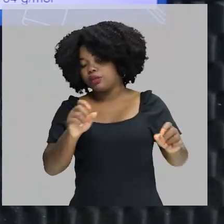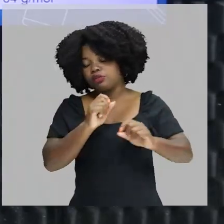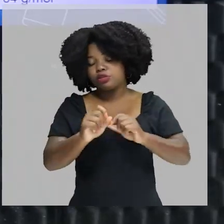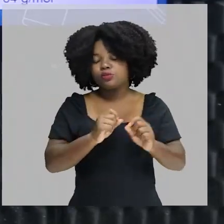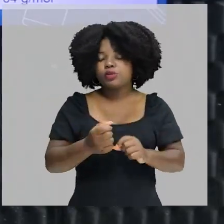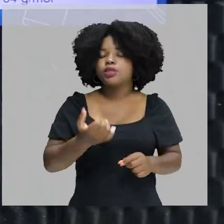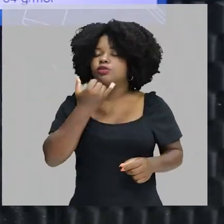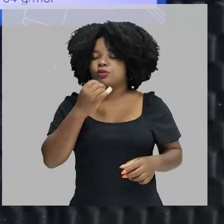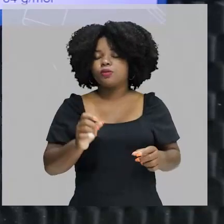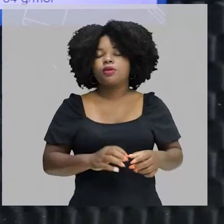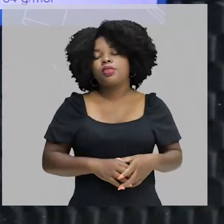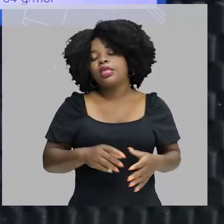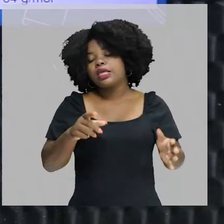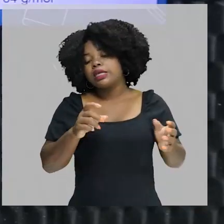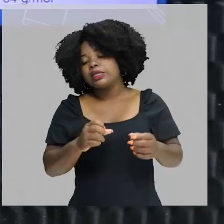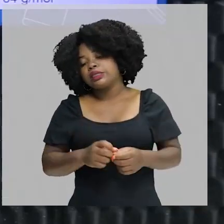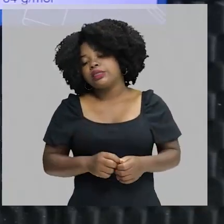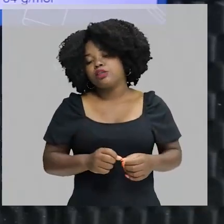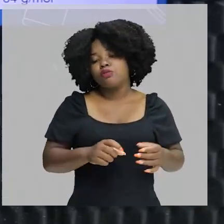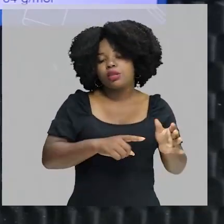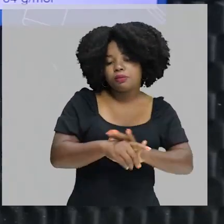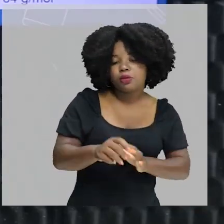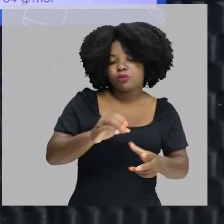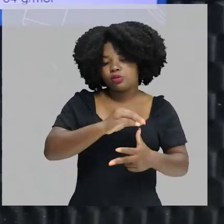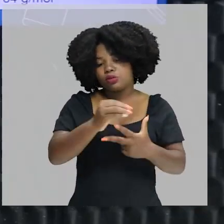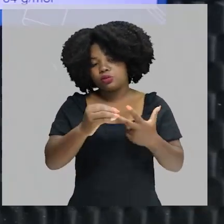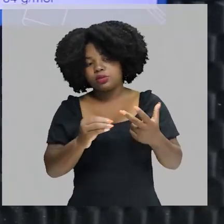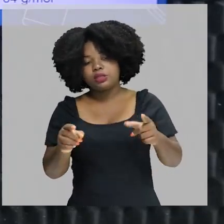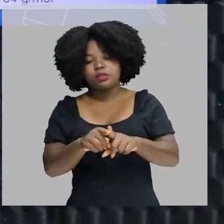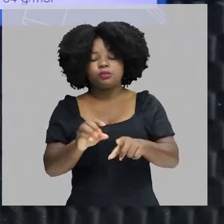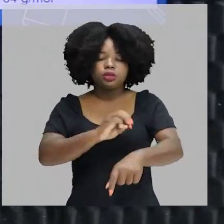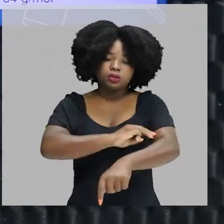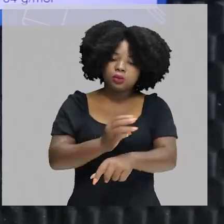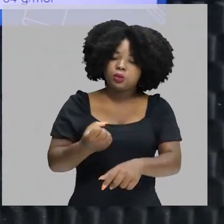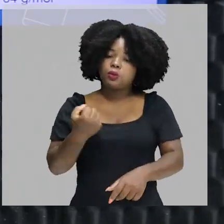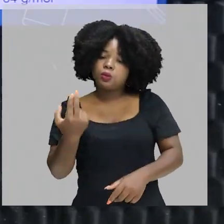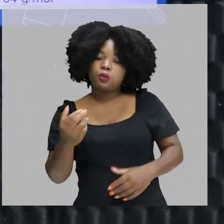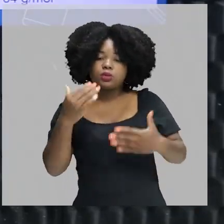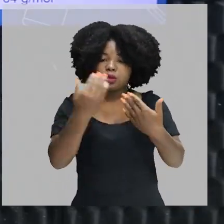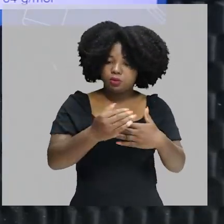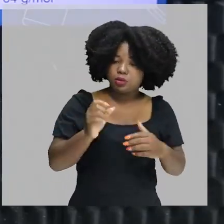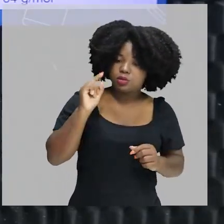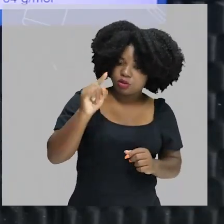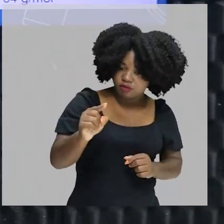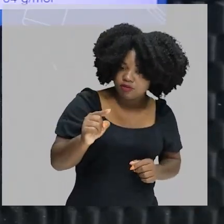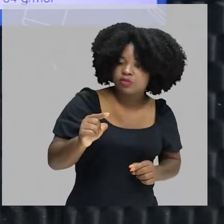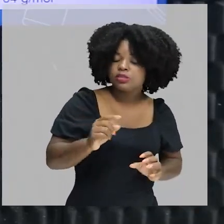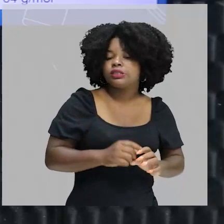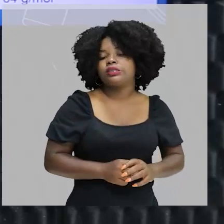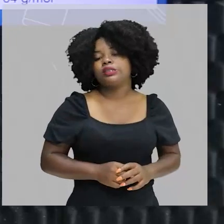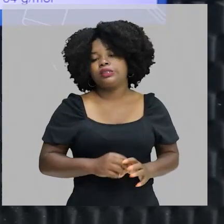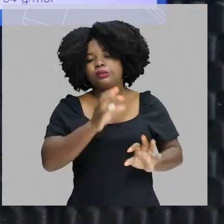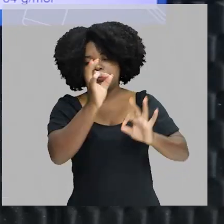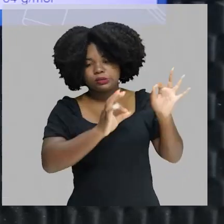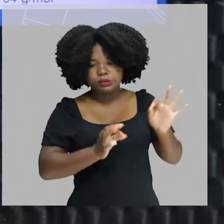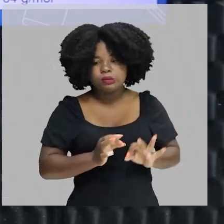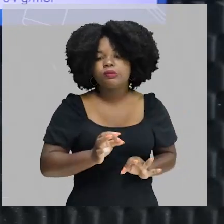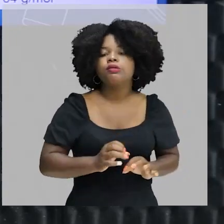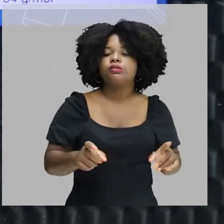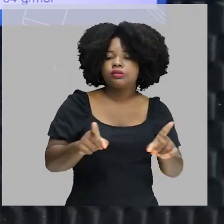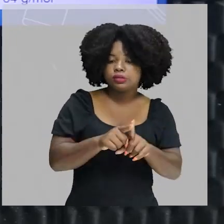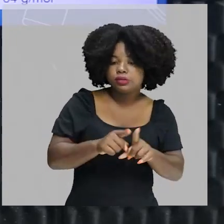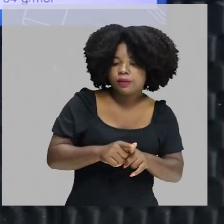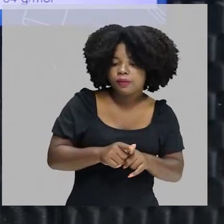na pergunta da UEMA, por exemplo, ou mesmo na prova que você vai fazer, lógico que não vão aparecer essas